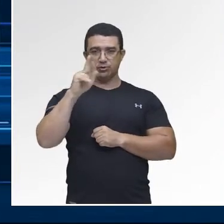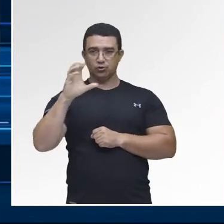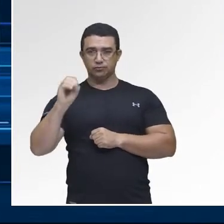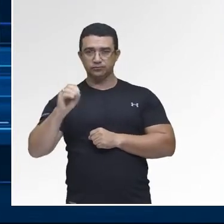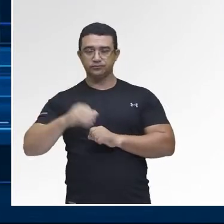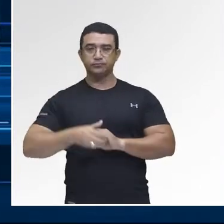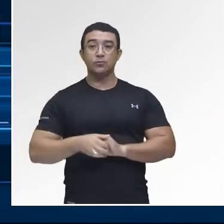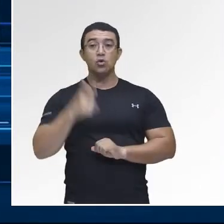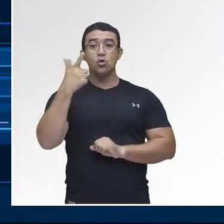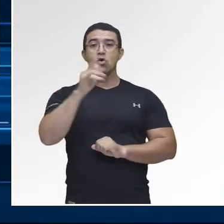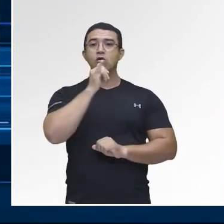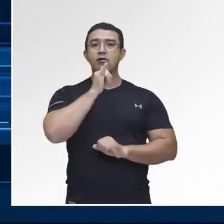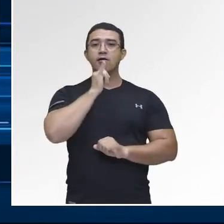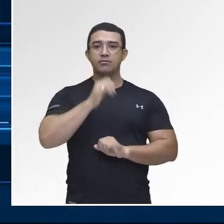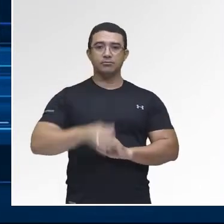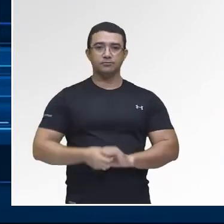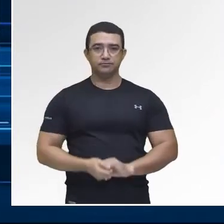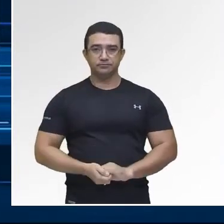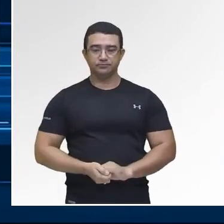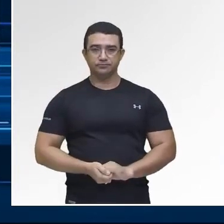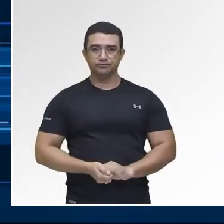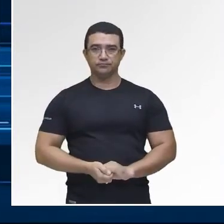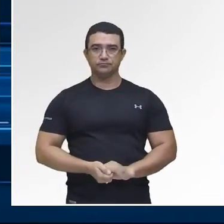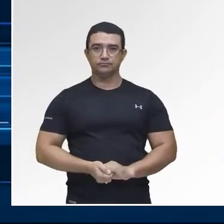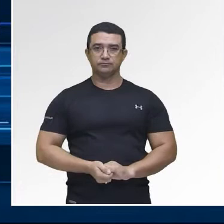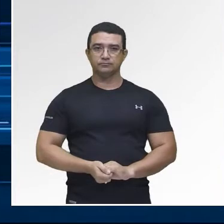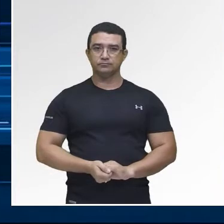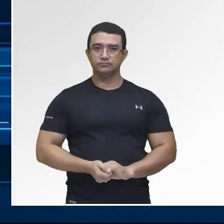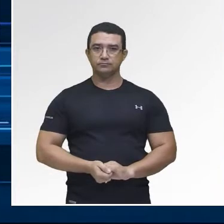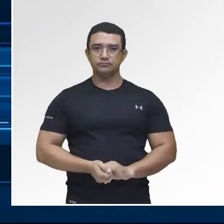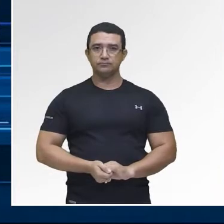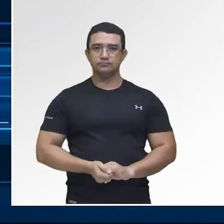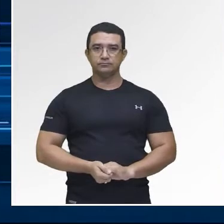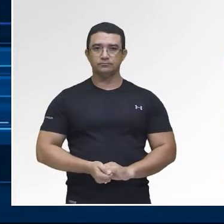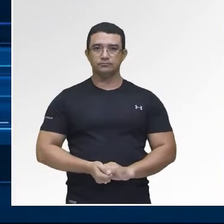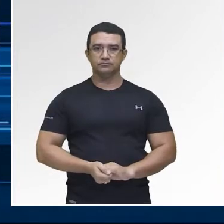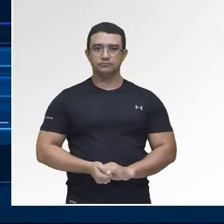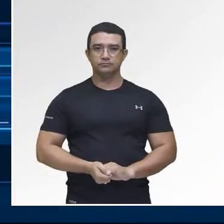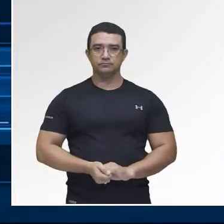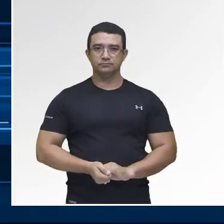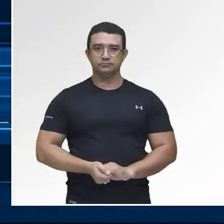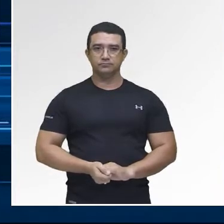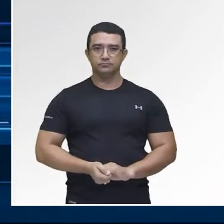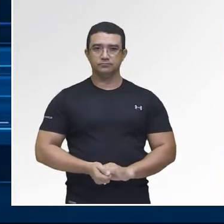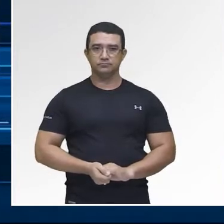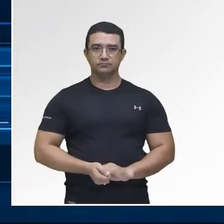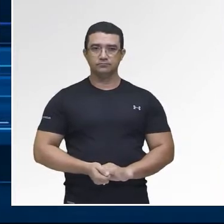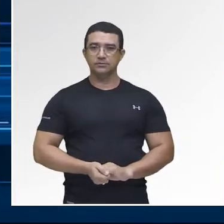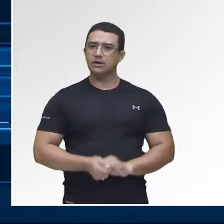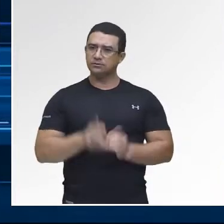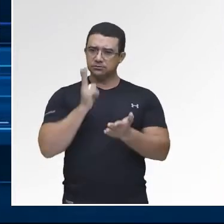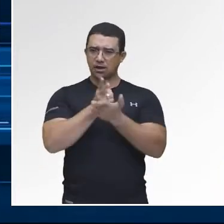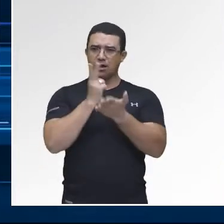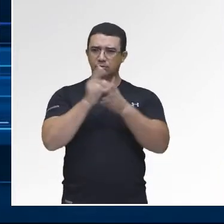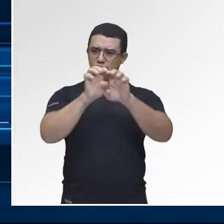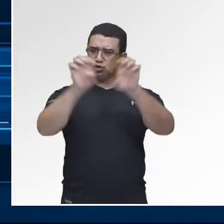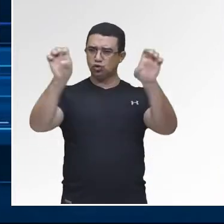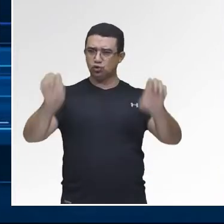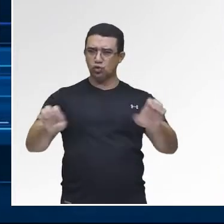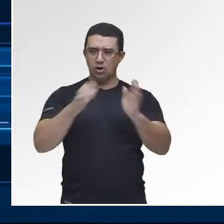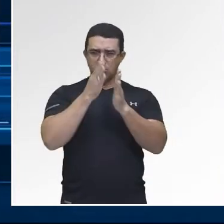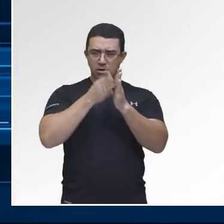Outro exemplo, negative sentence on present perfect. Seguindo aí, né, eu tenho o have, mais o not,